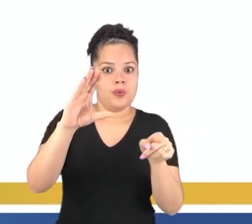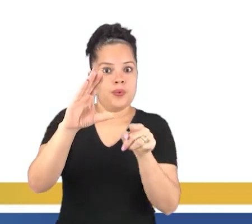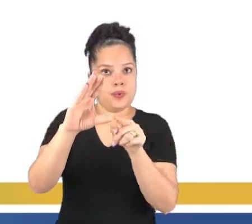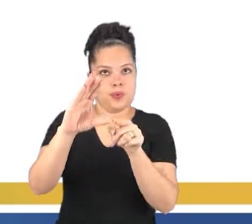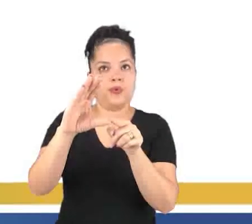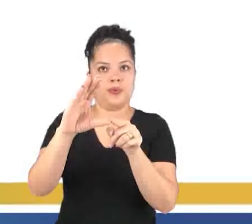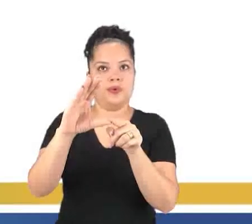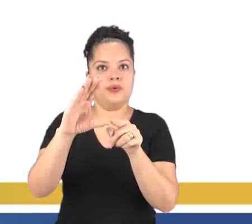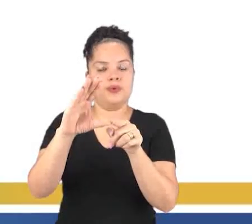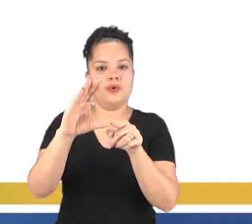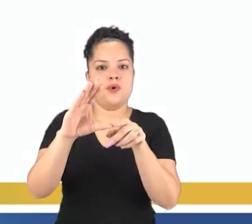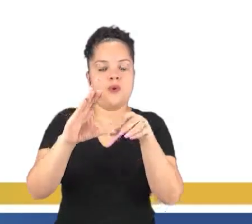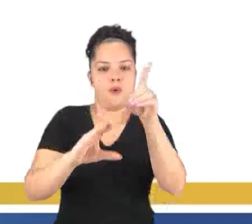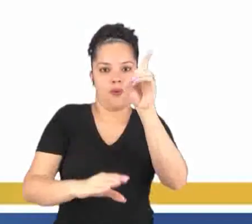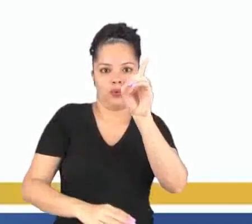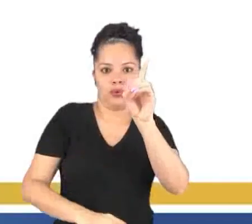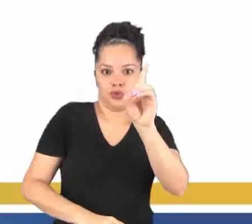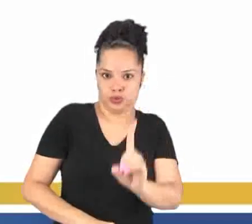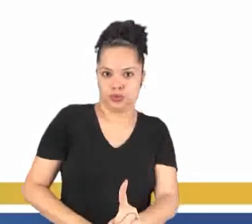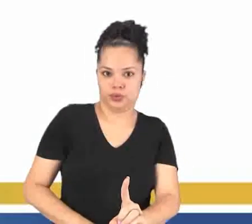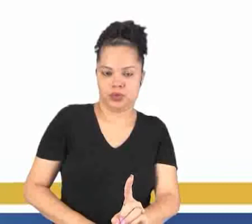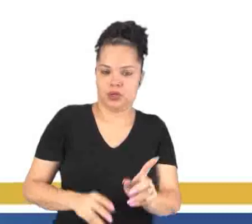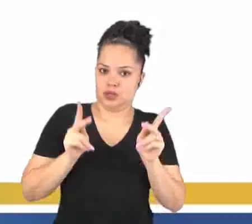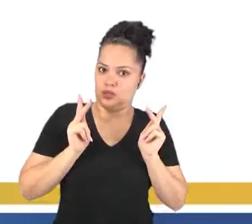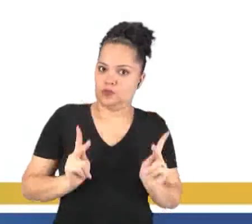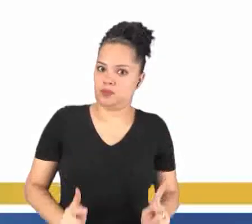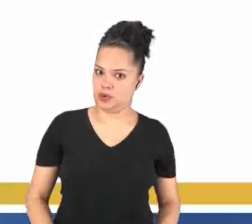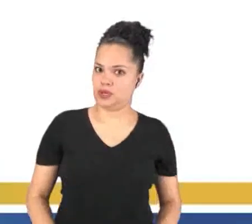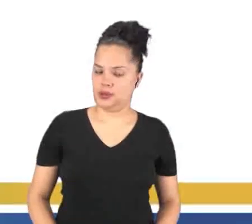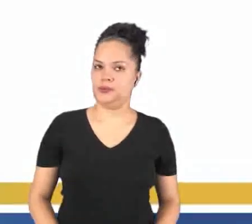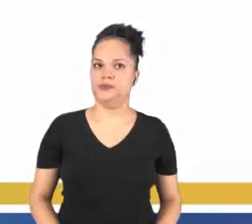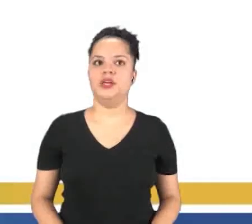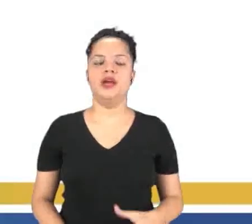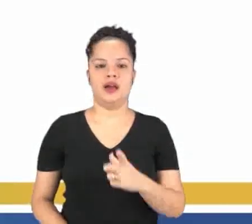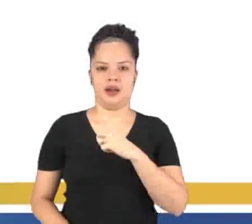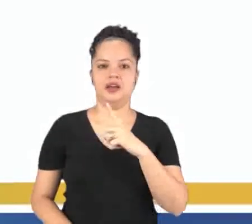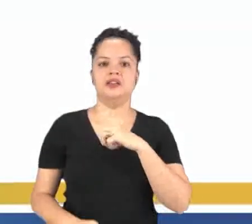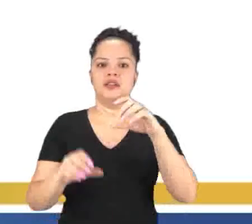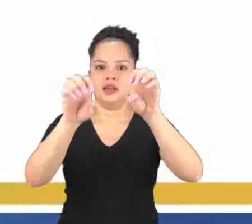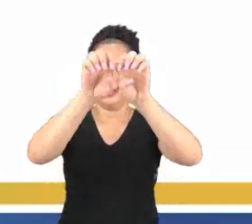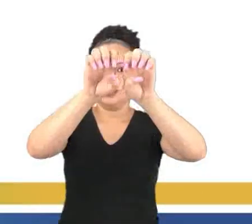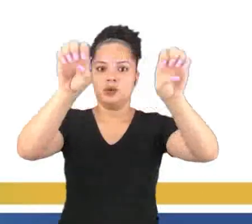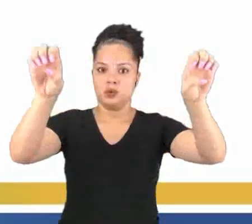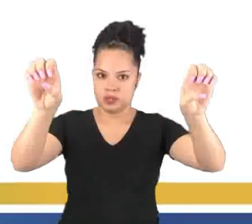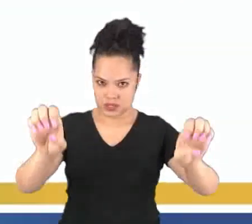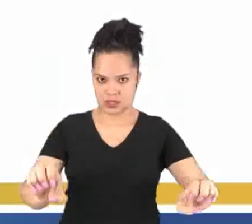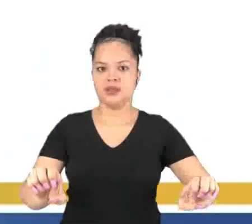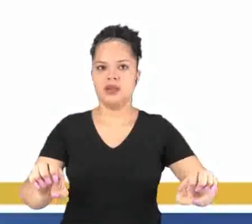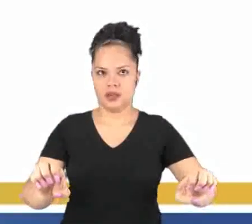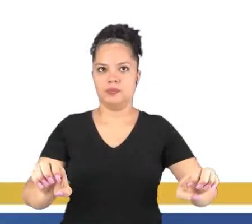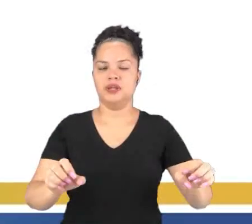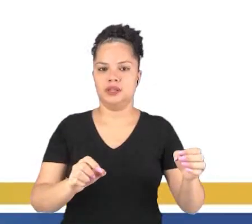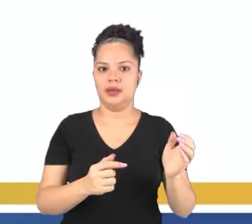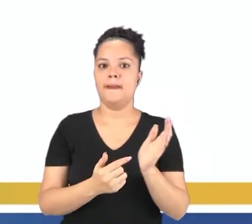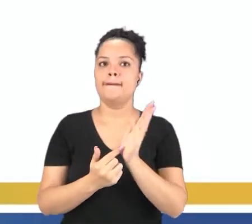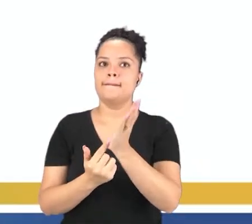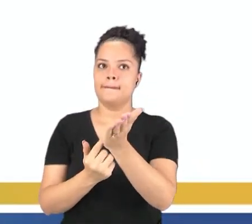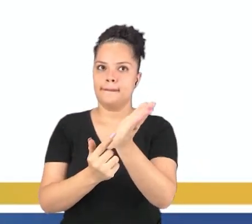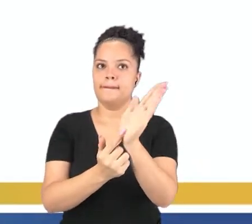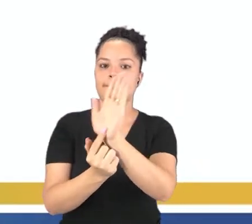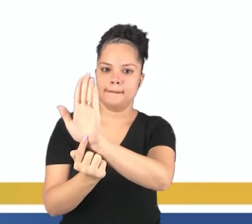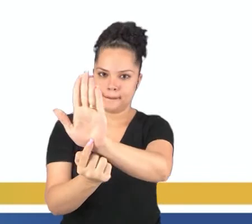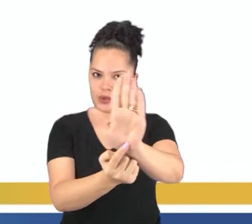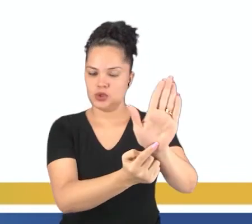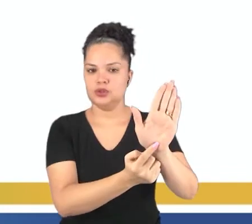são. Então aqui nós temos o esquema que ele desenhou e aqui eu tenho as alternativas. Gente, as circunferências que representam a moral